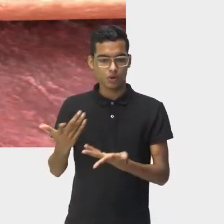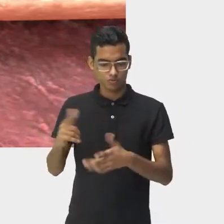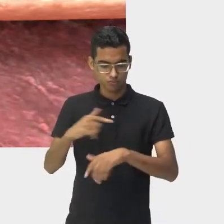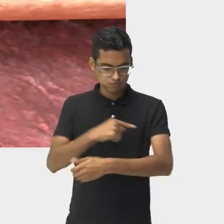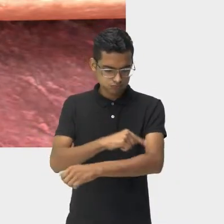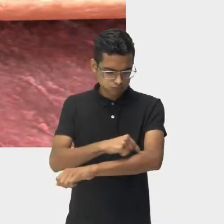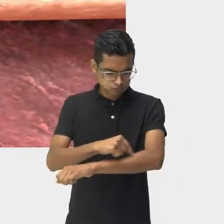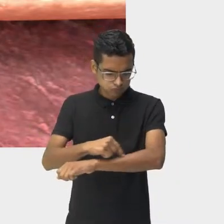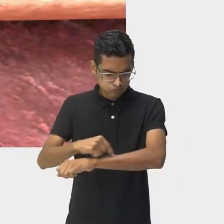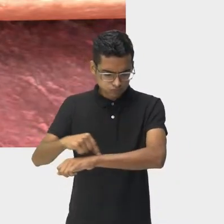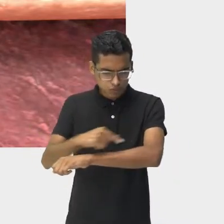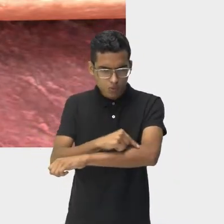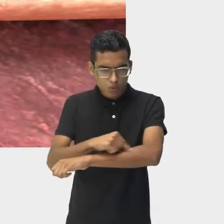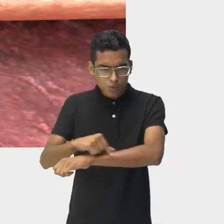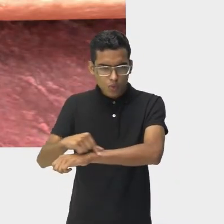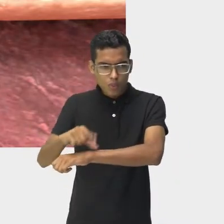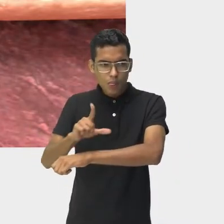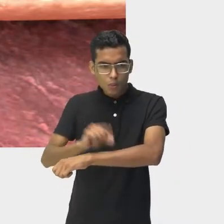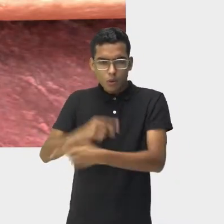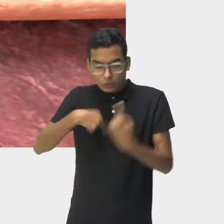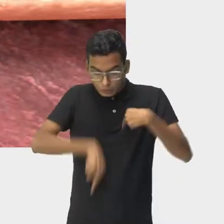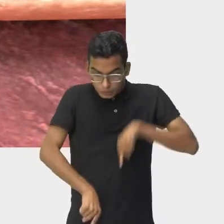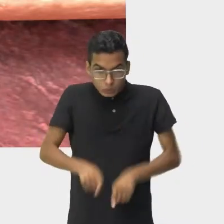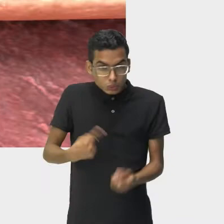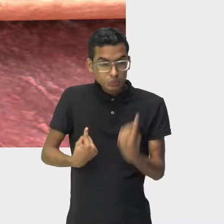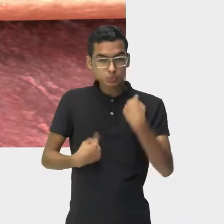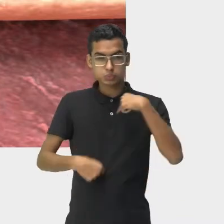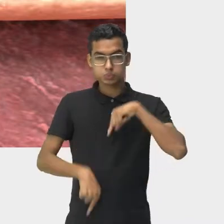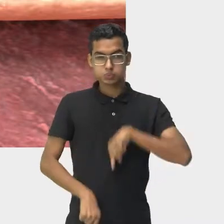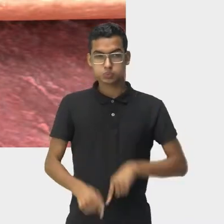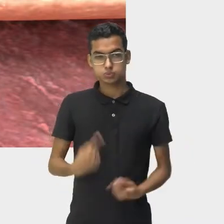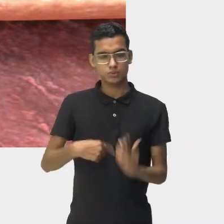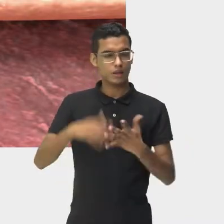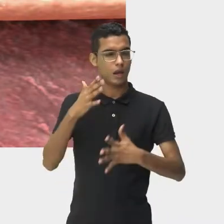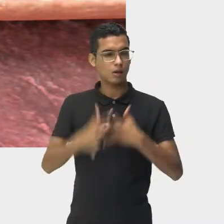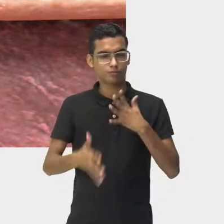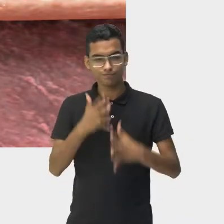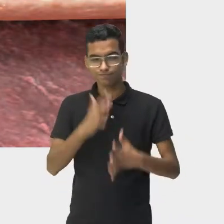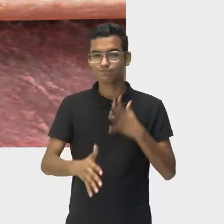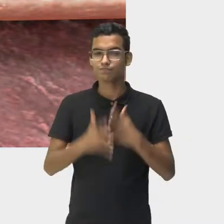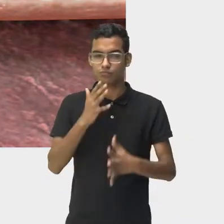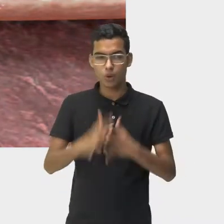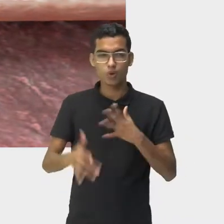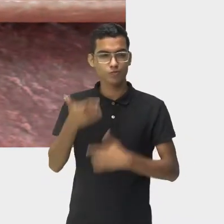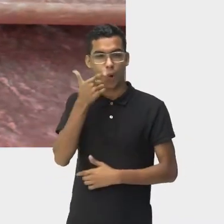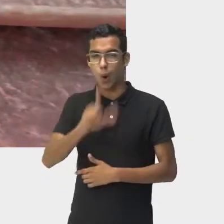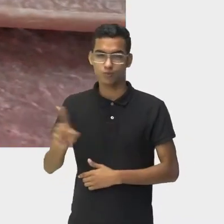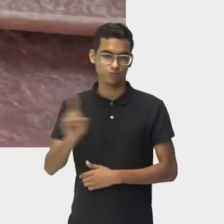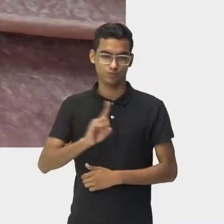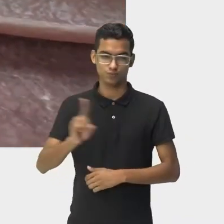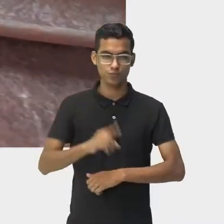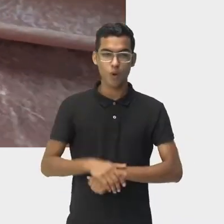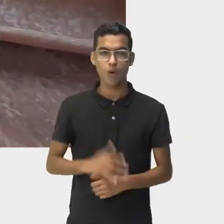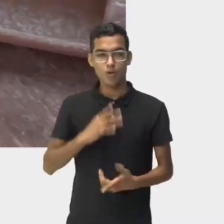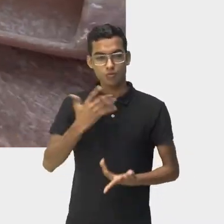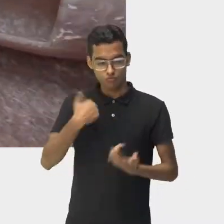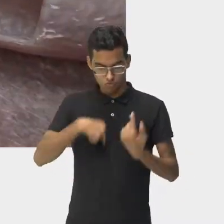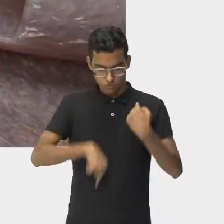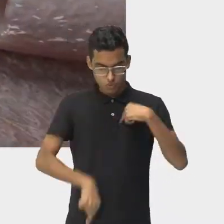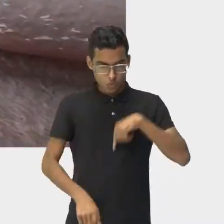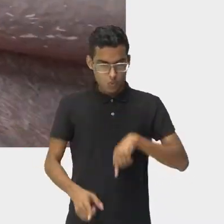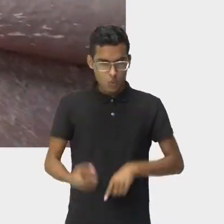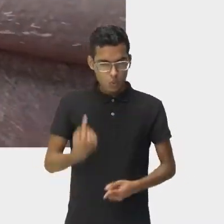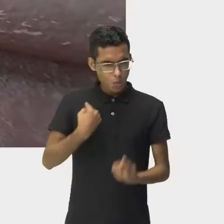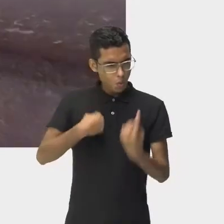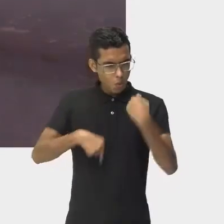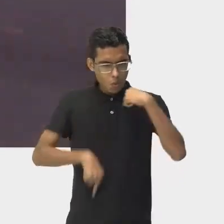vendo o quê? Que o sangue já não vai conseguir passar com tudo aquilo que ele deve levar para o restante do nosso corpo. E